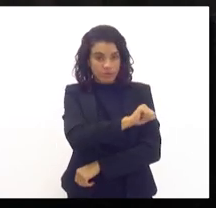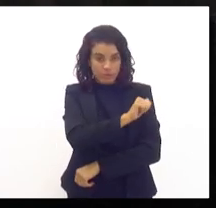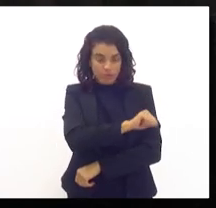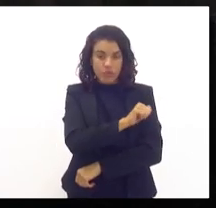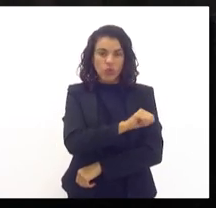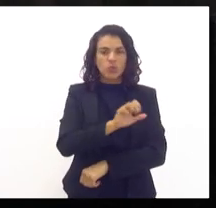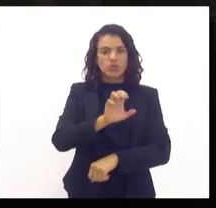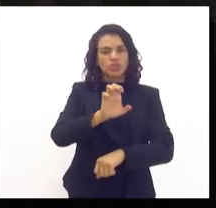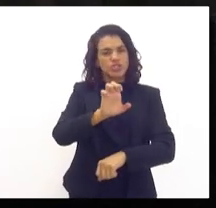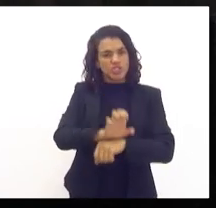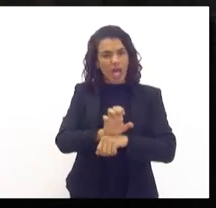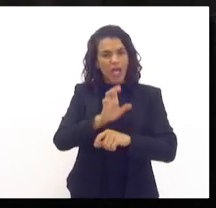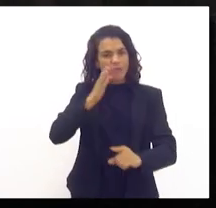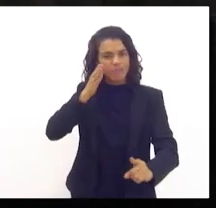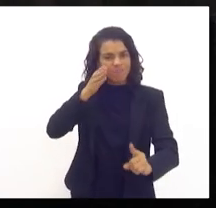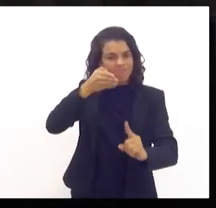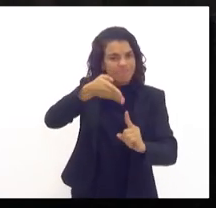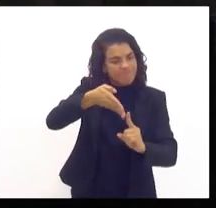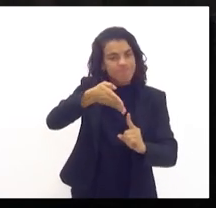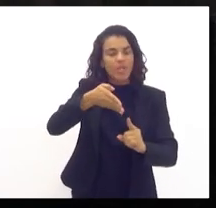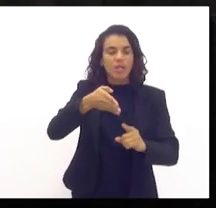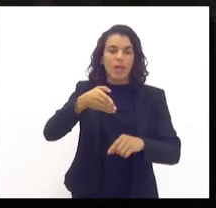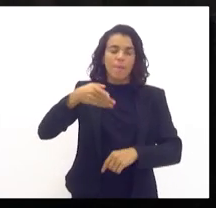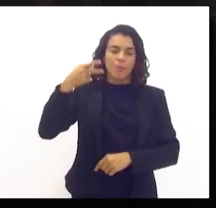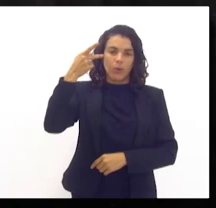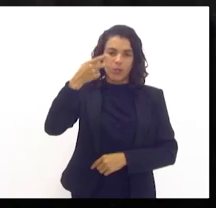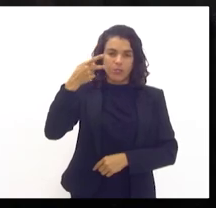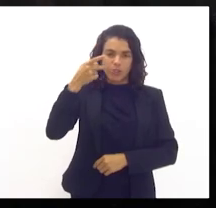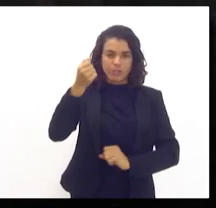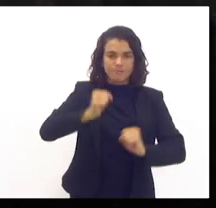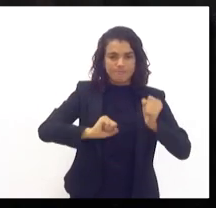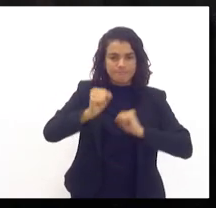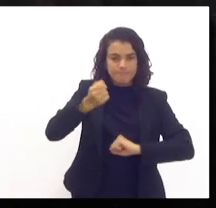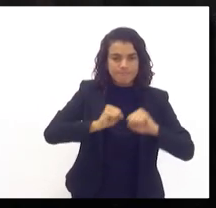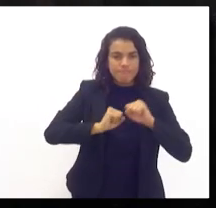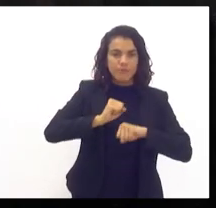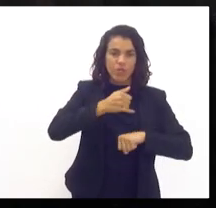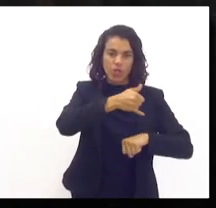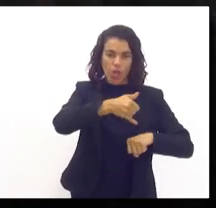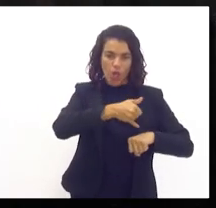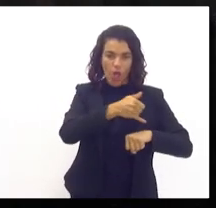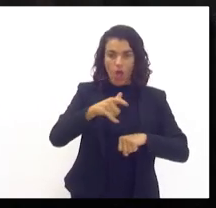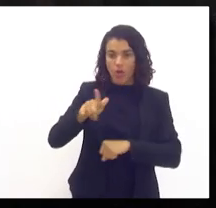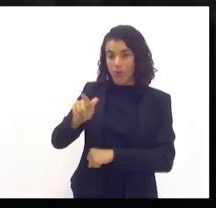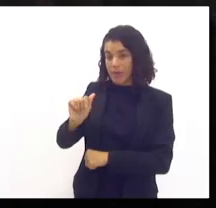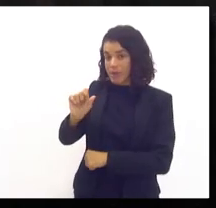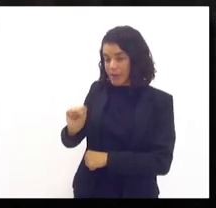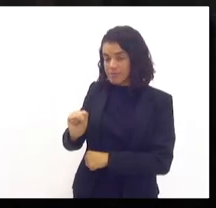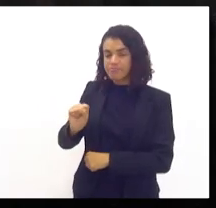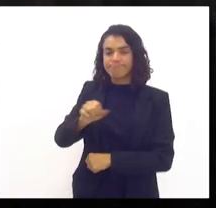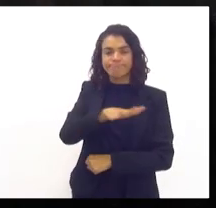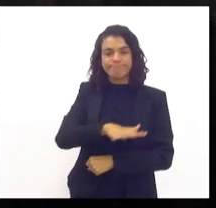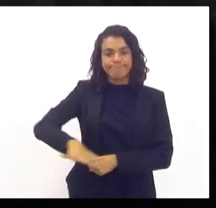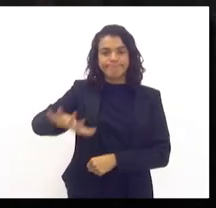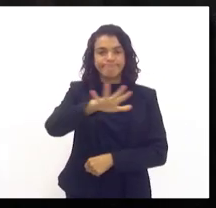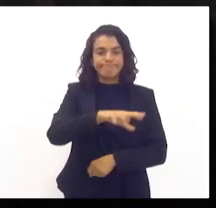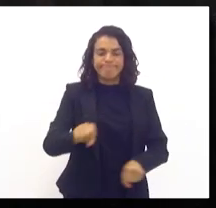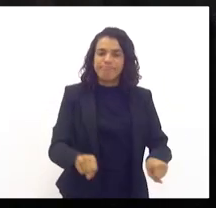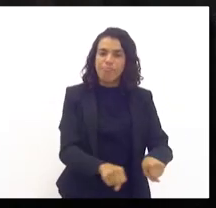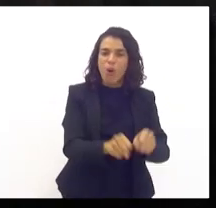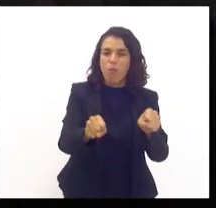um Estado centrado na política, na indústria de óleo e gás, esse cenário foi